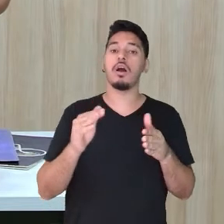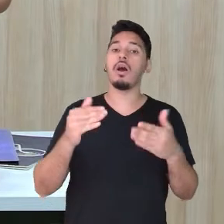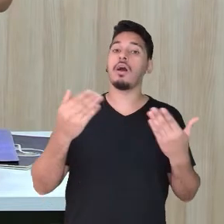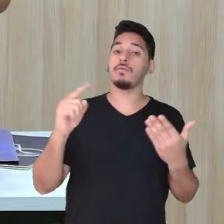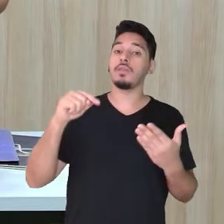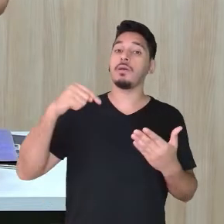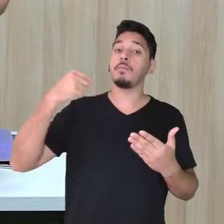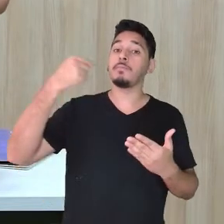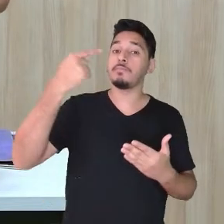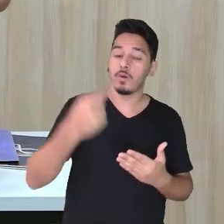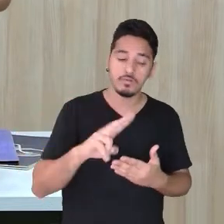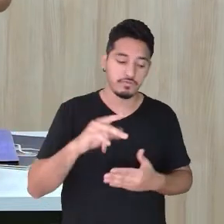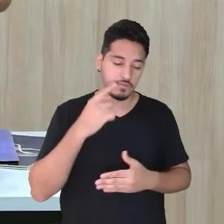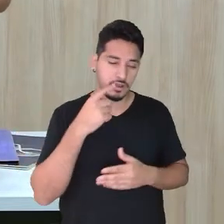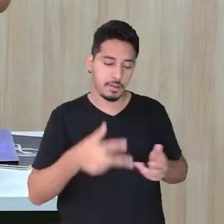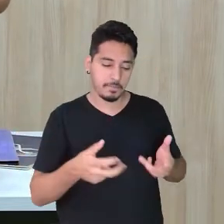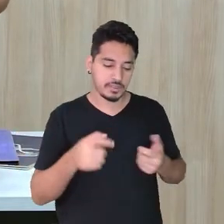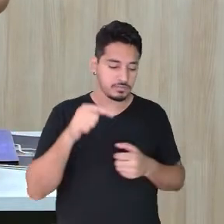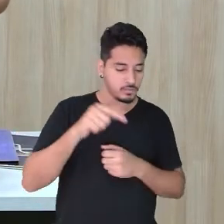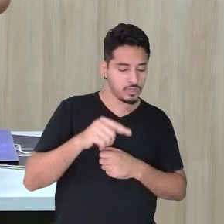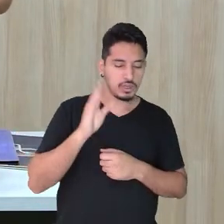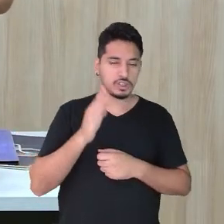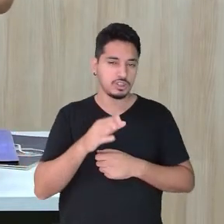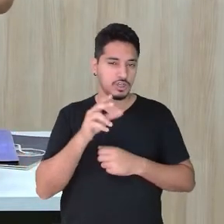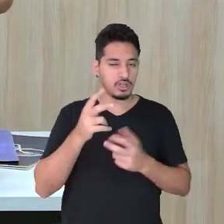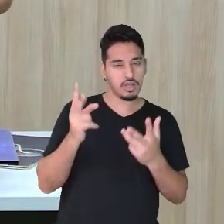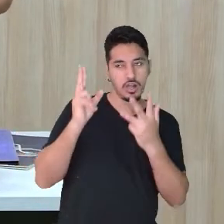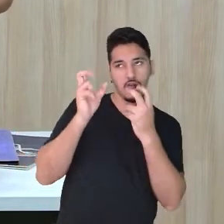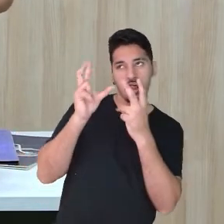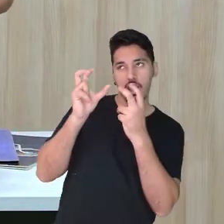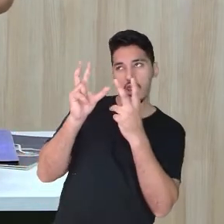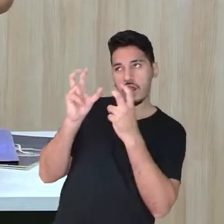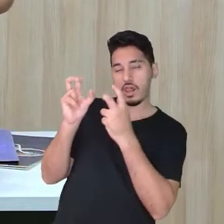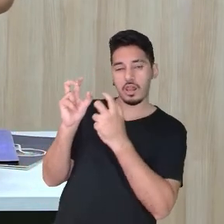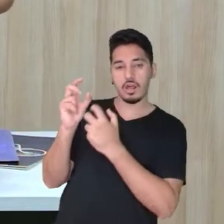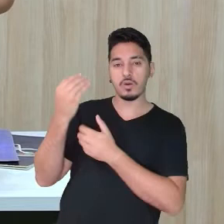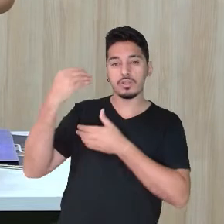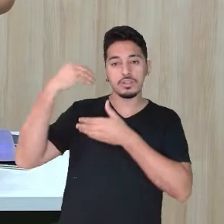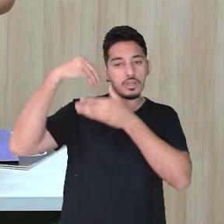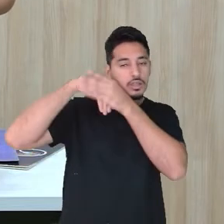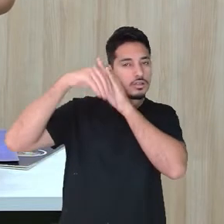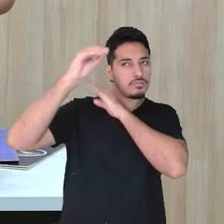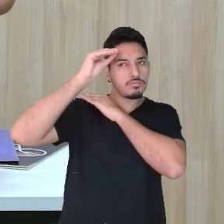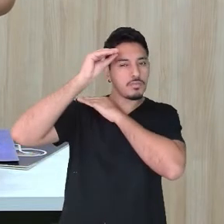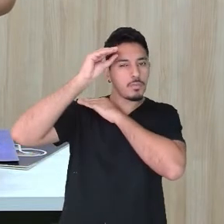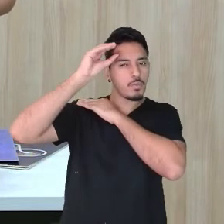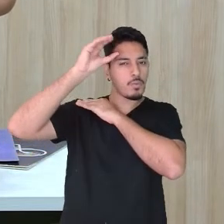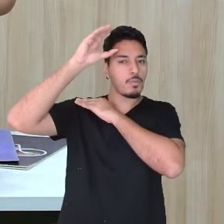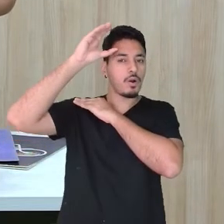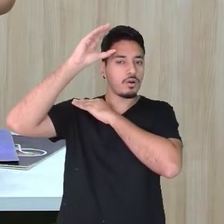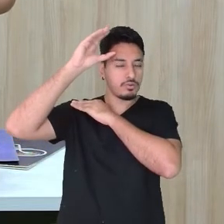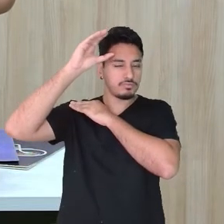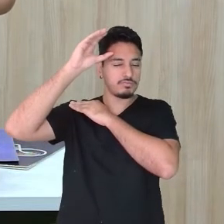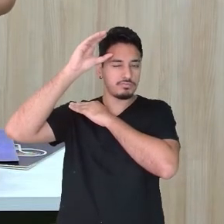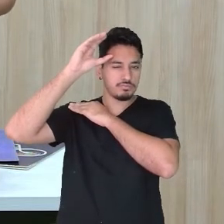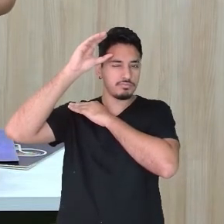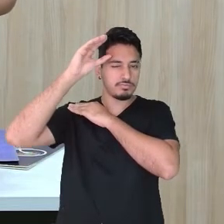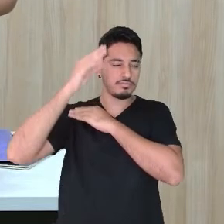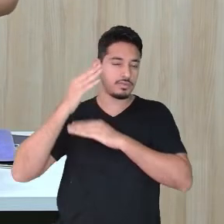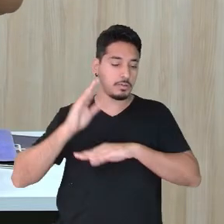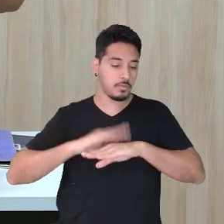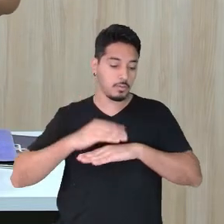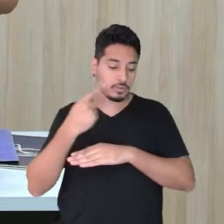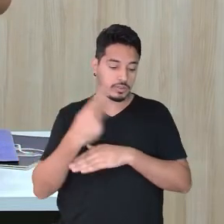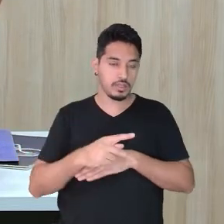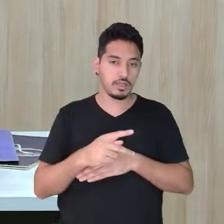percebendo o que é que essa criança já adquiriu, o que é que está guardado ali no pensamento dela, no arquivo, na memória